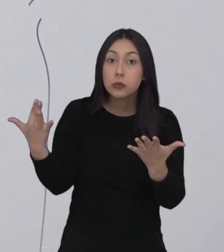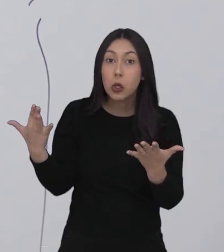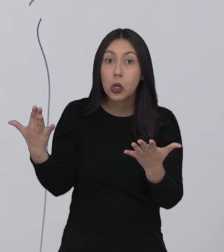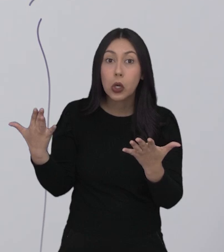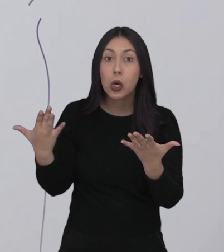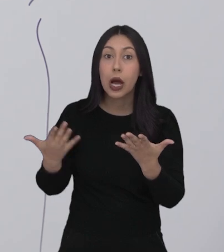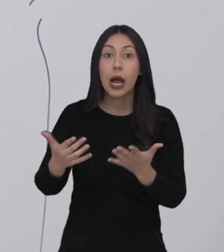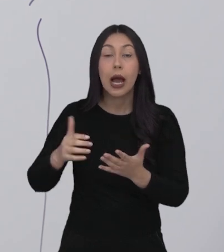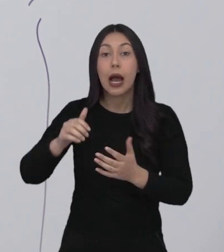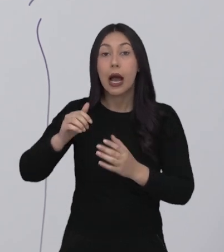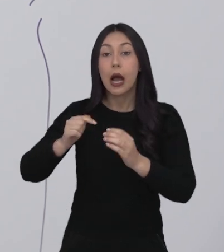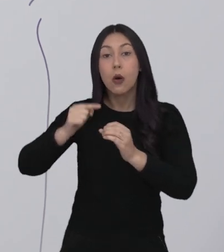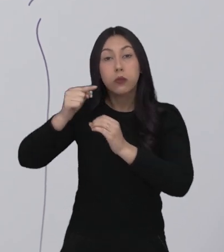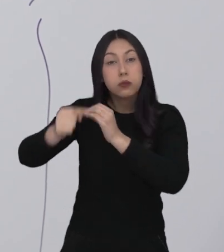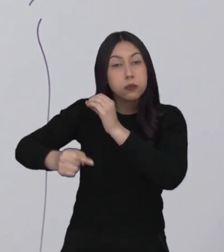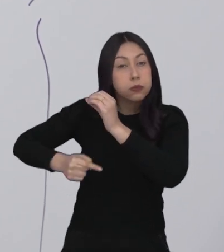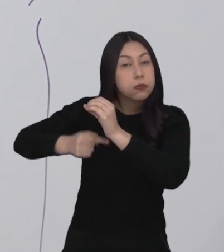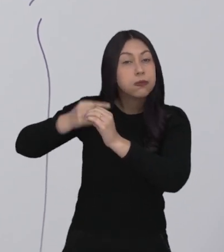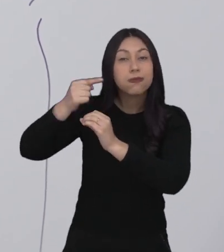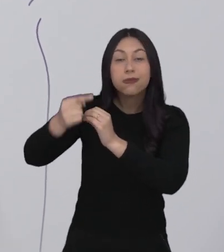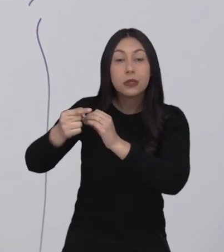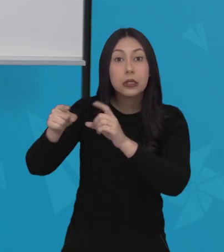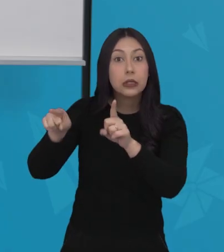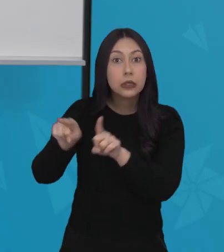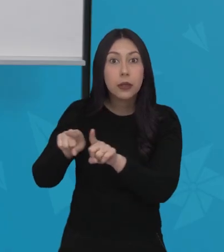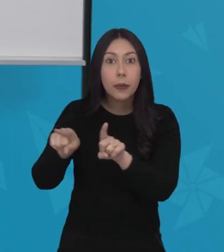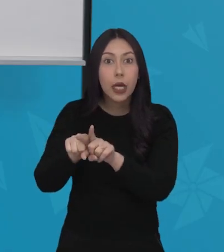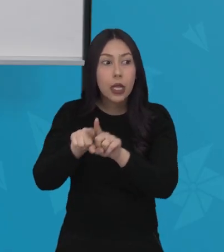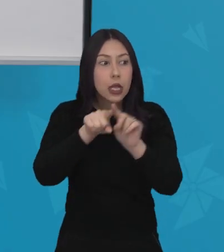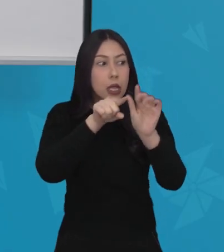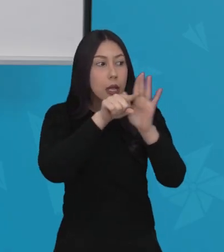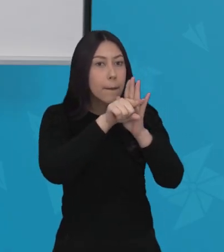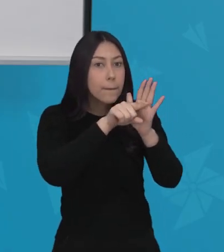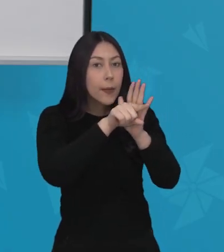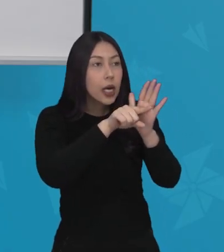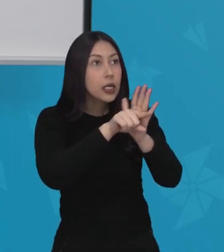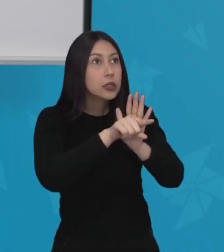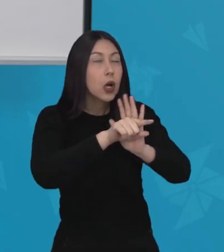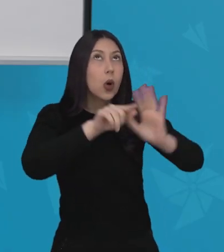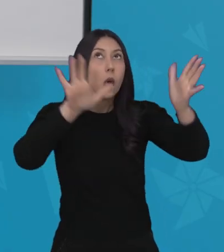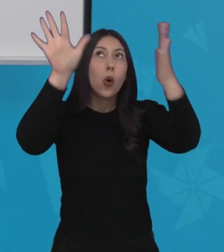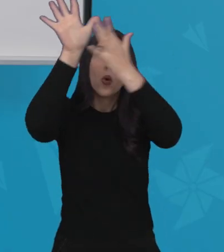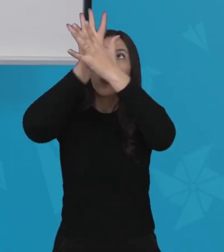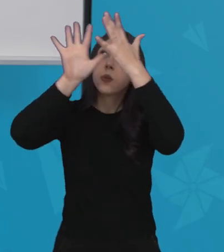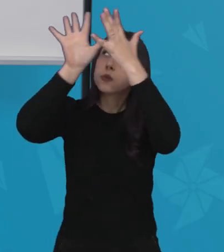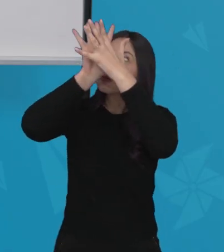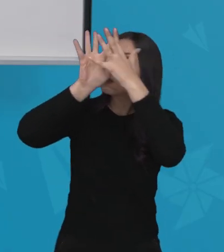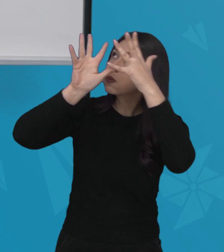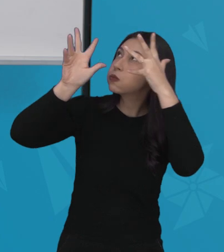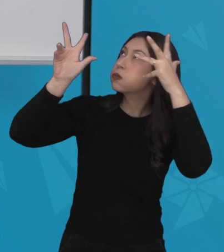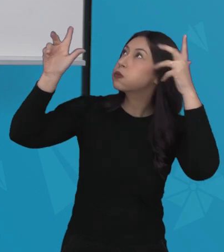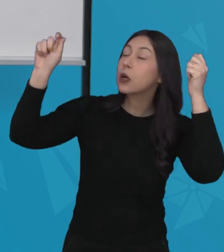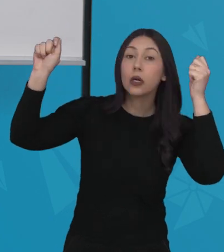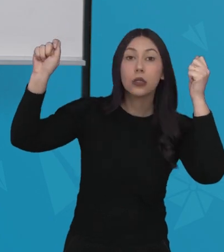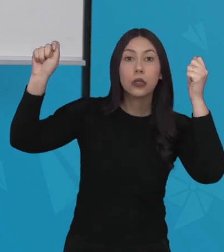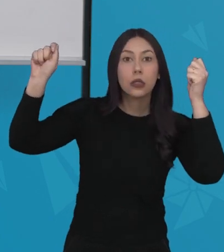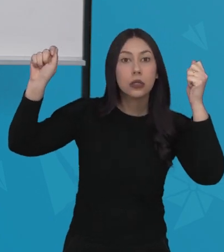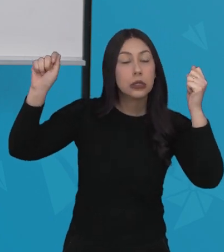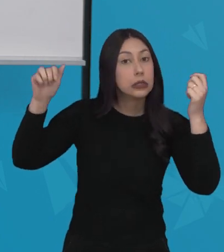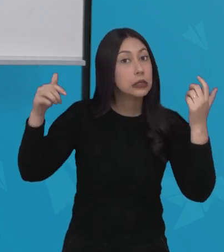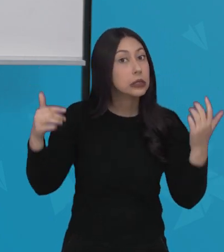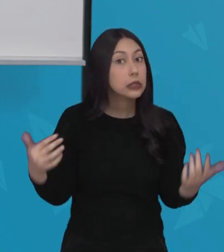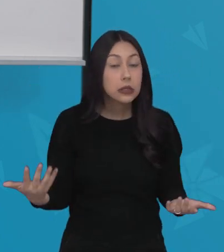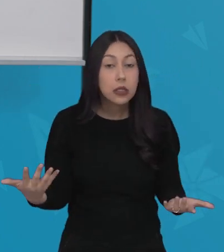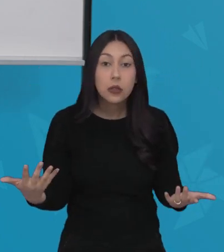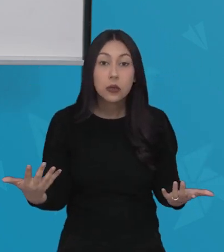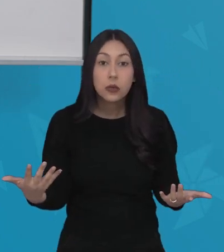átomos até grandezas que estão na dimensão do universo como um todo. E o que acontece é